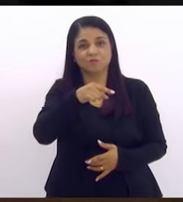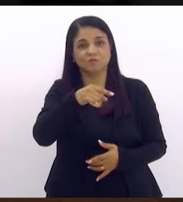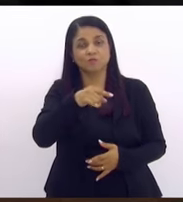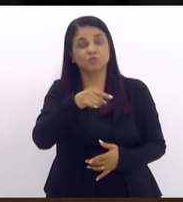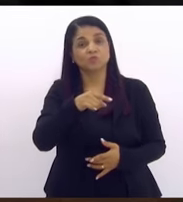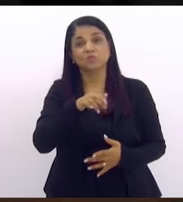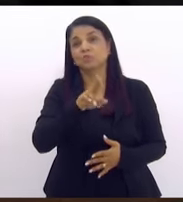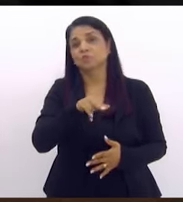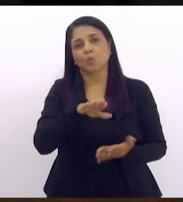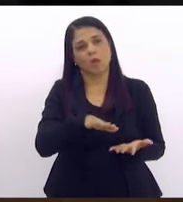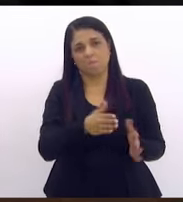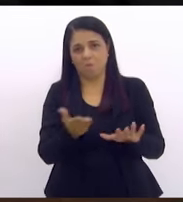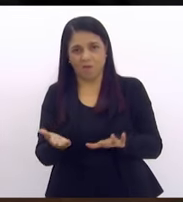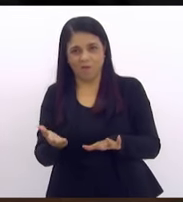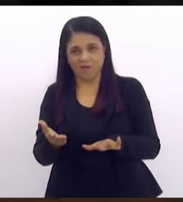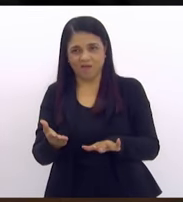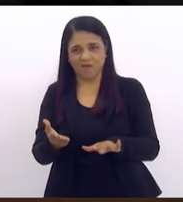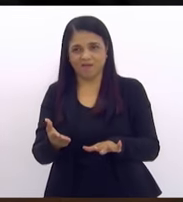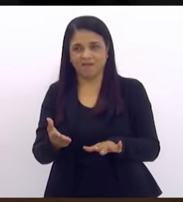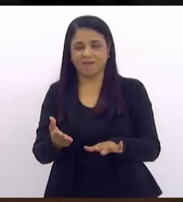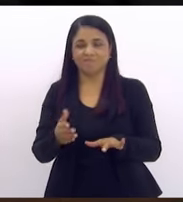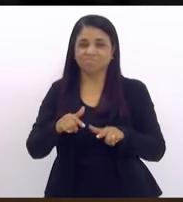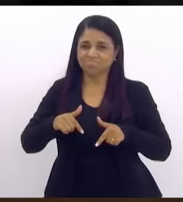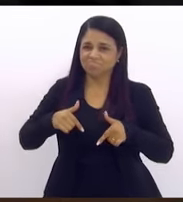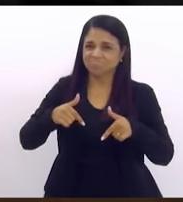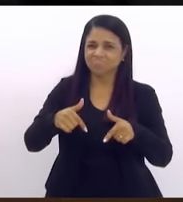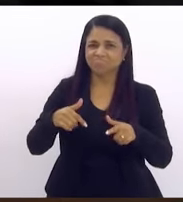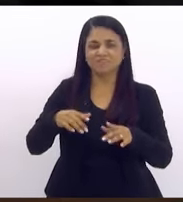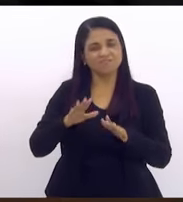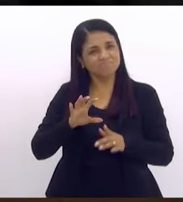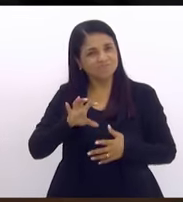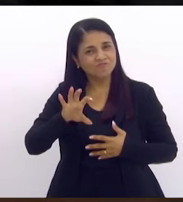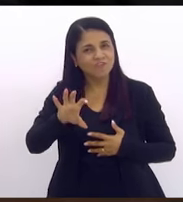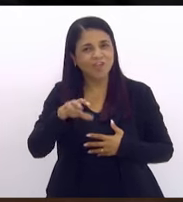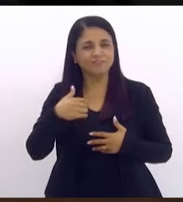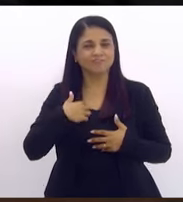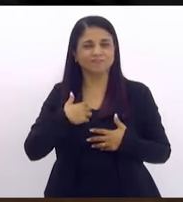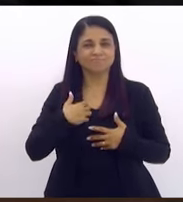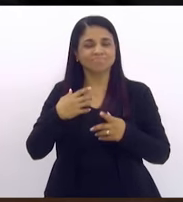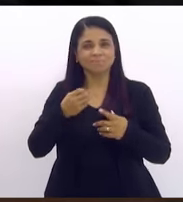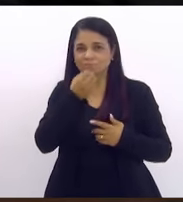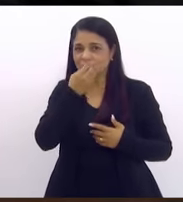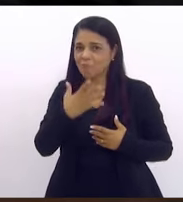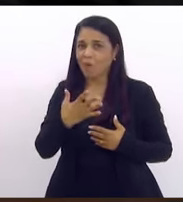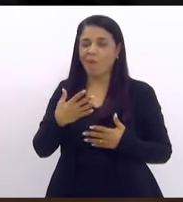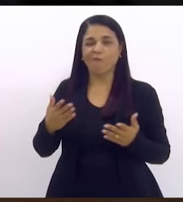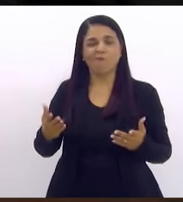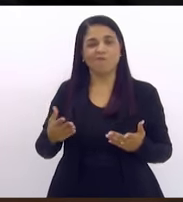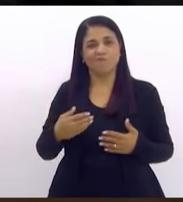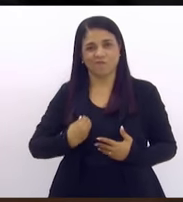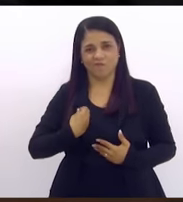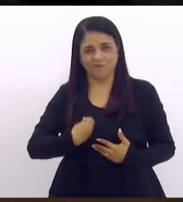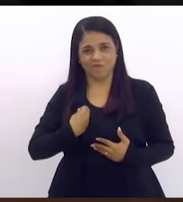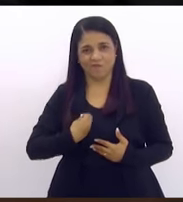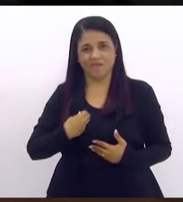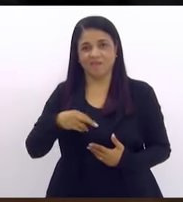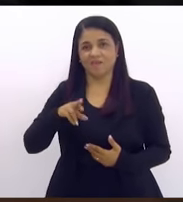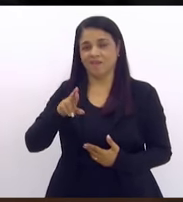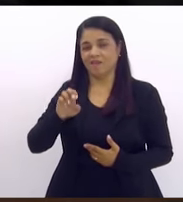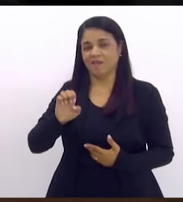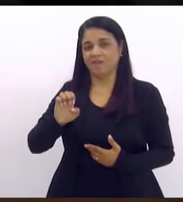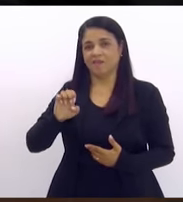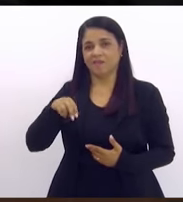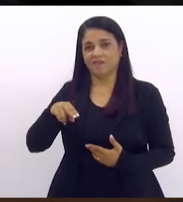Imortais delas brotando atos obras gestos inspiradores do bom viver Renato Russo ainda na década de